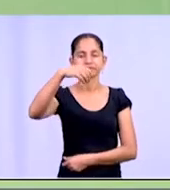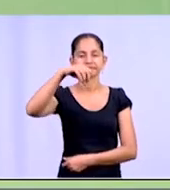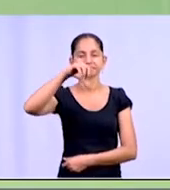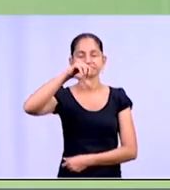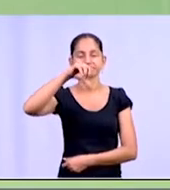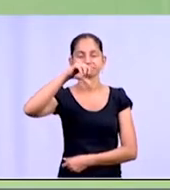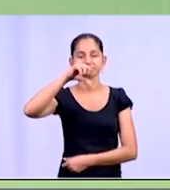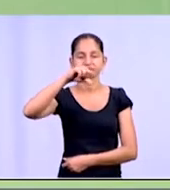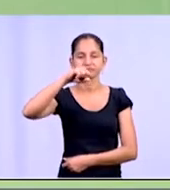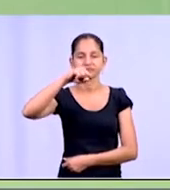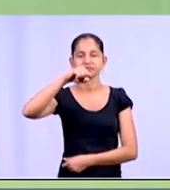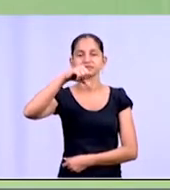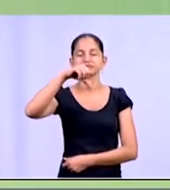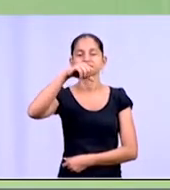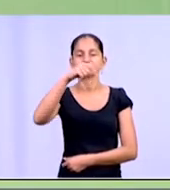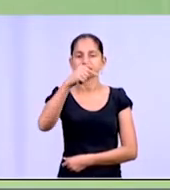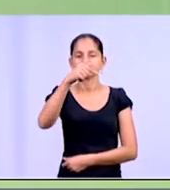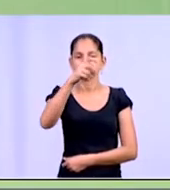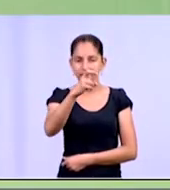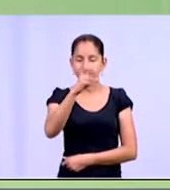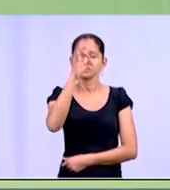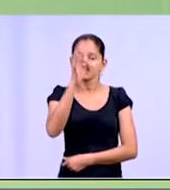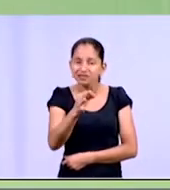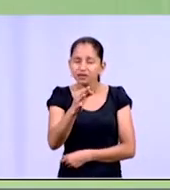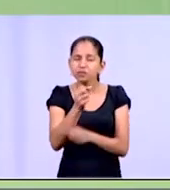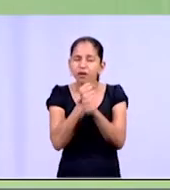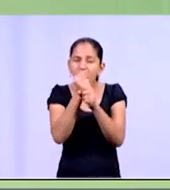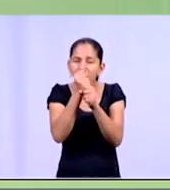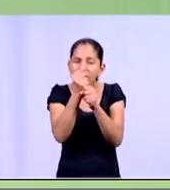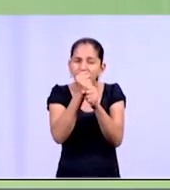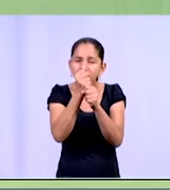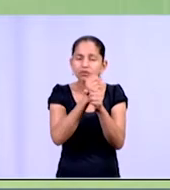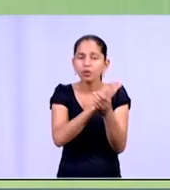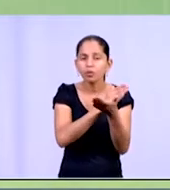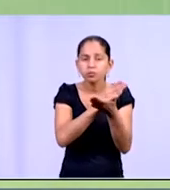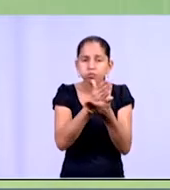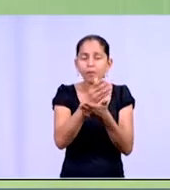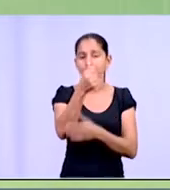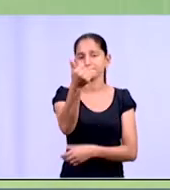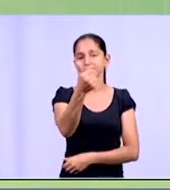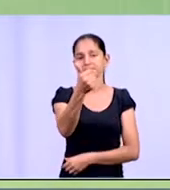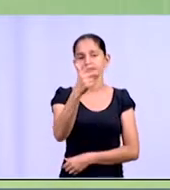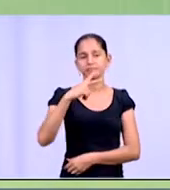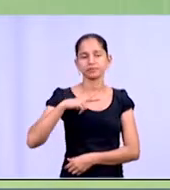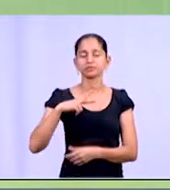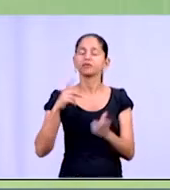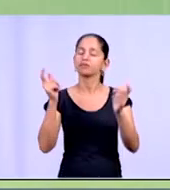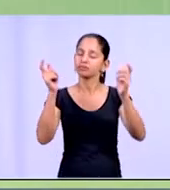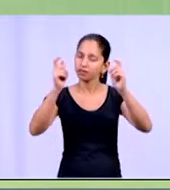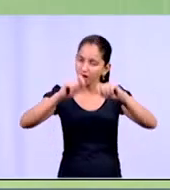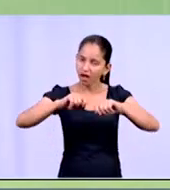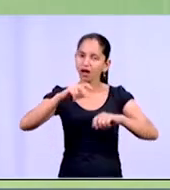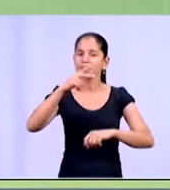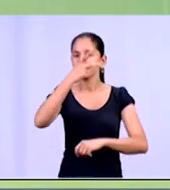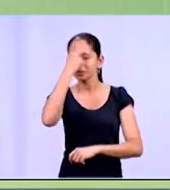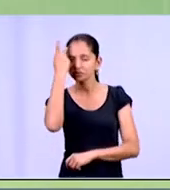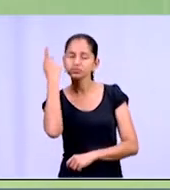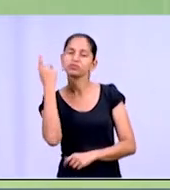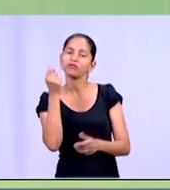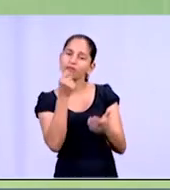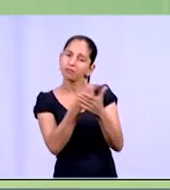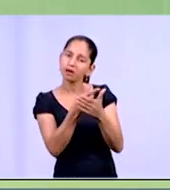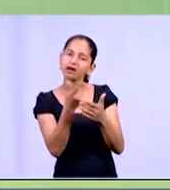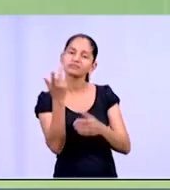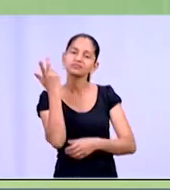1975 e ele foi considerado o primeiro computador pessoal. E a grande sacada